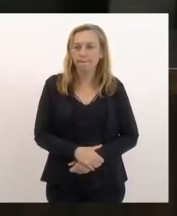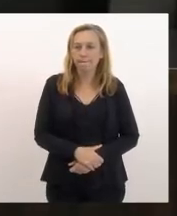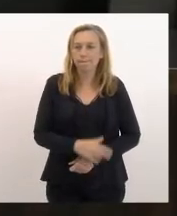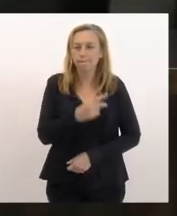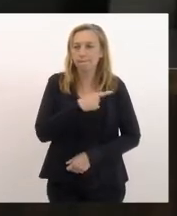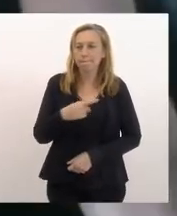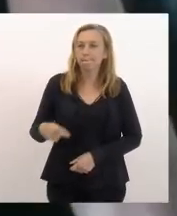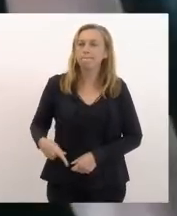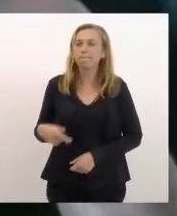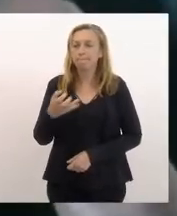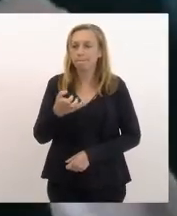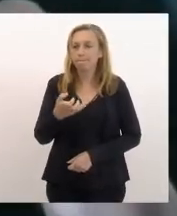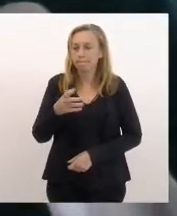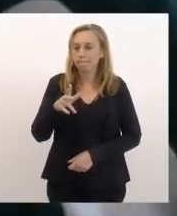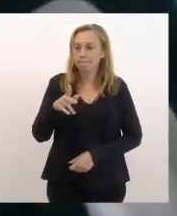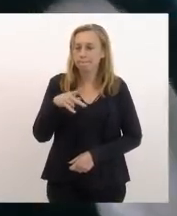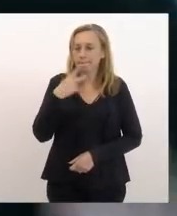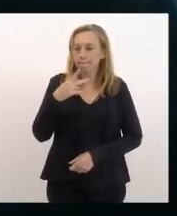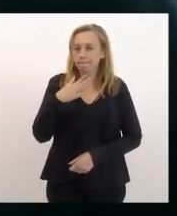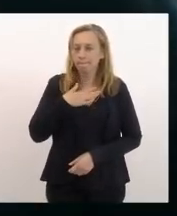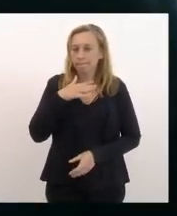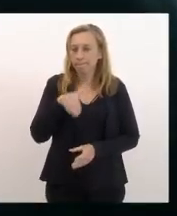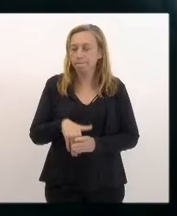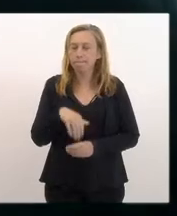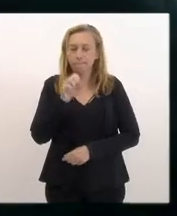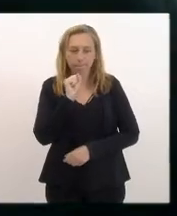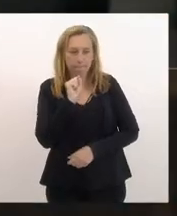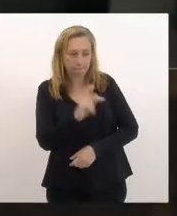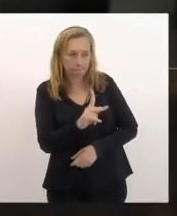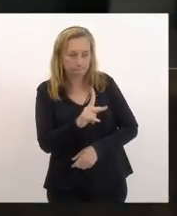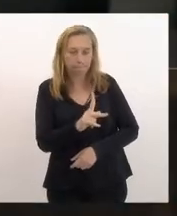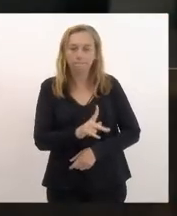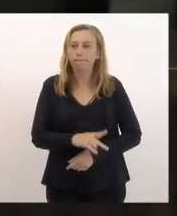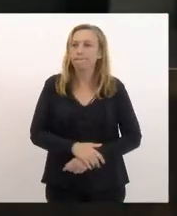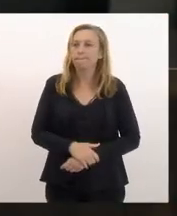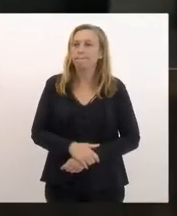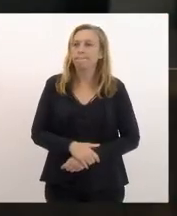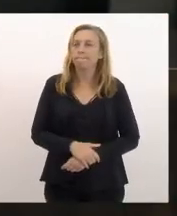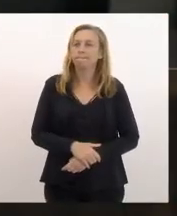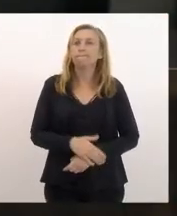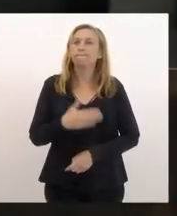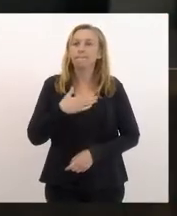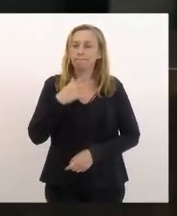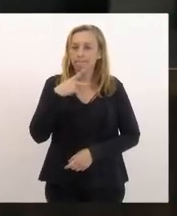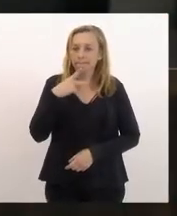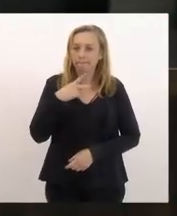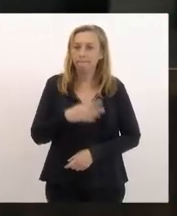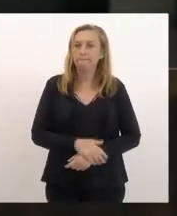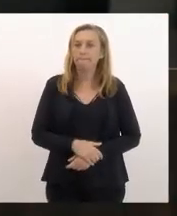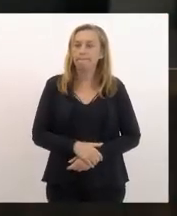Presidente, depois eu quero especificar meu voto. Tá ok. Meu voto não, meu parecer.